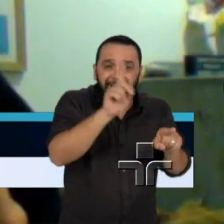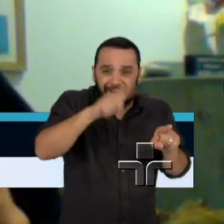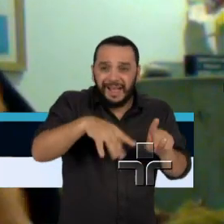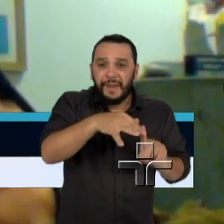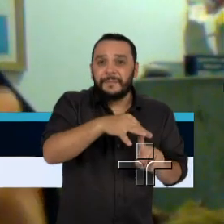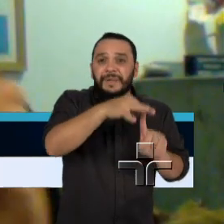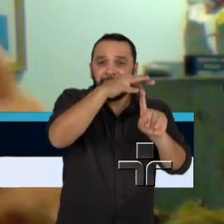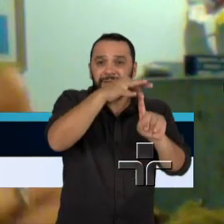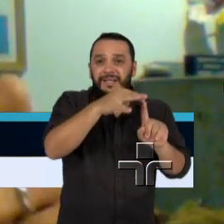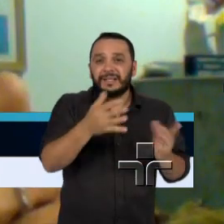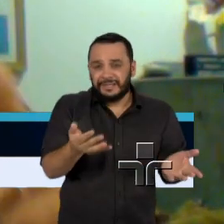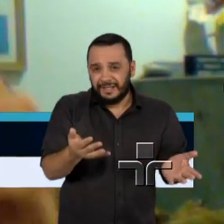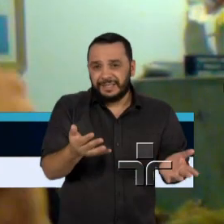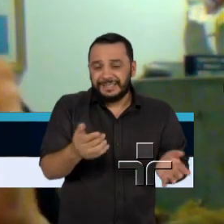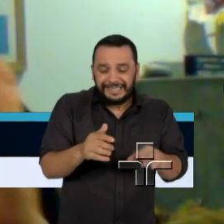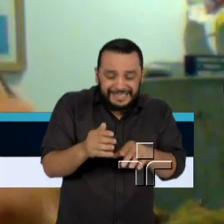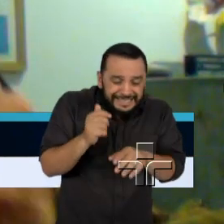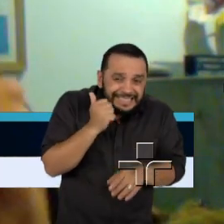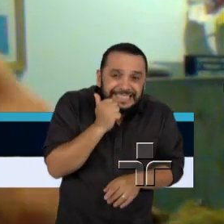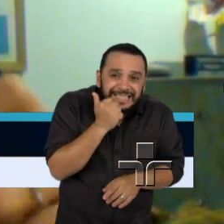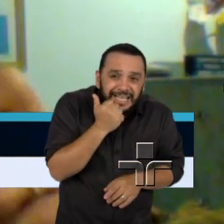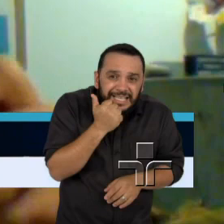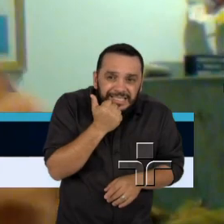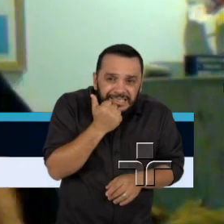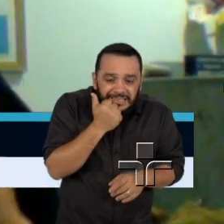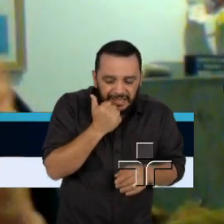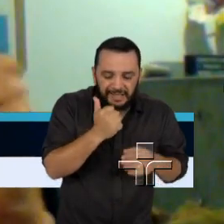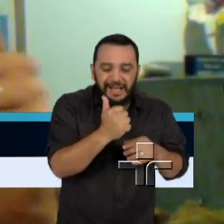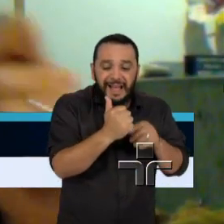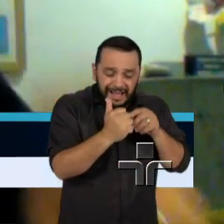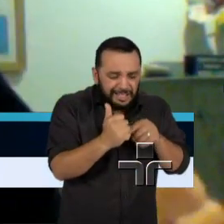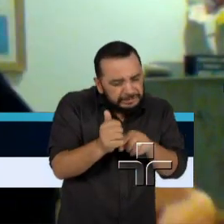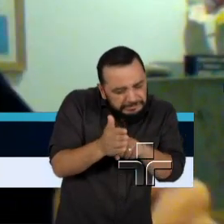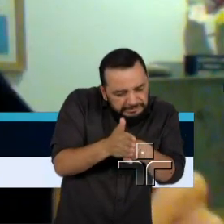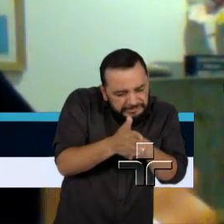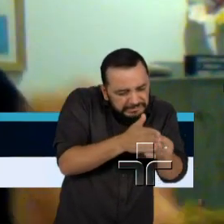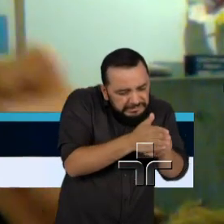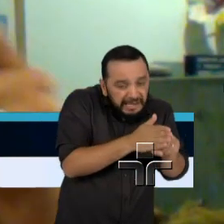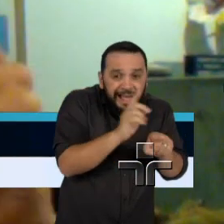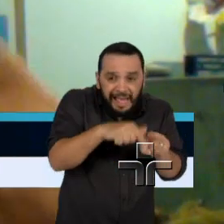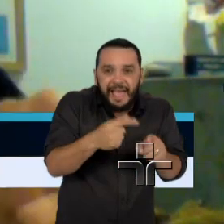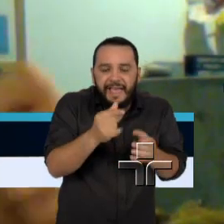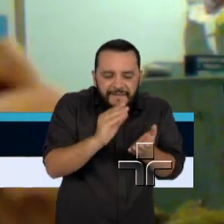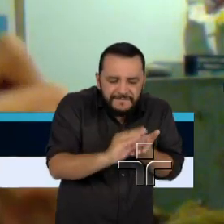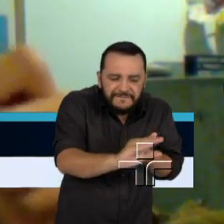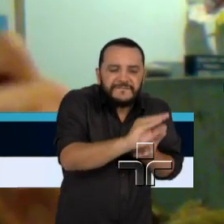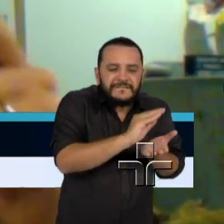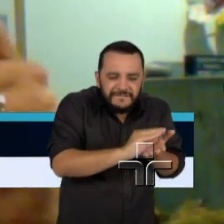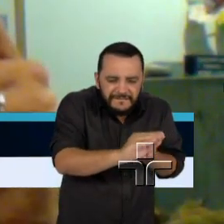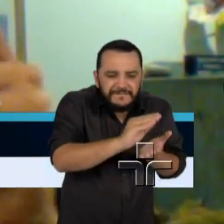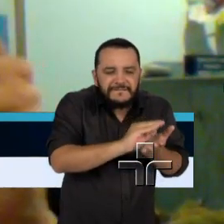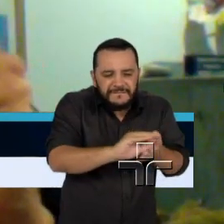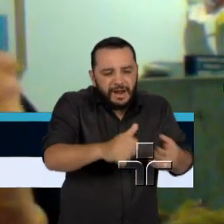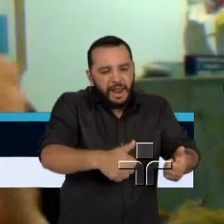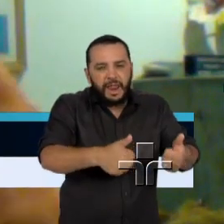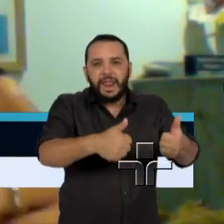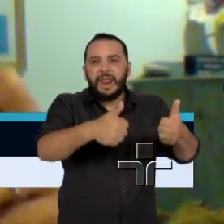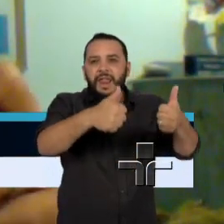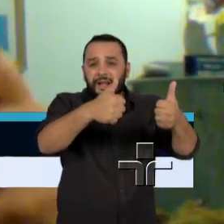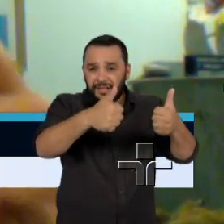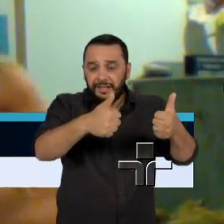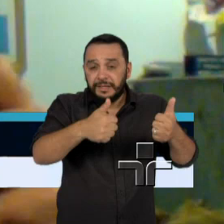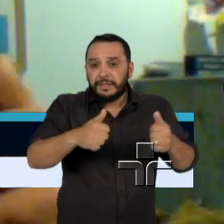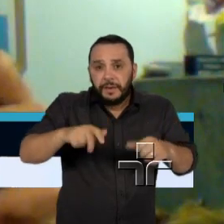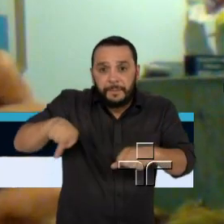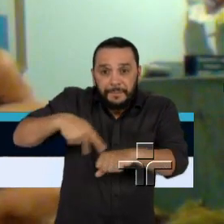é investimento. O desenvolvimento econômico de qualquer país sério, ele passa pelo desenvolvimento